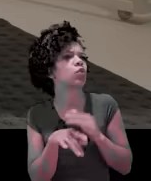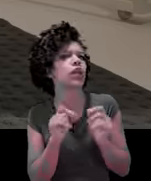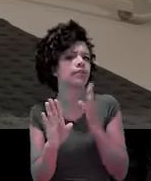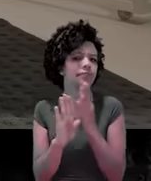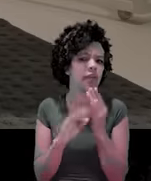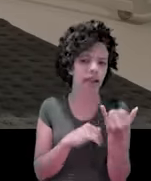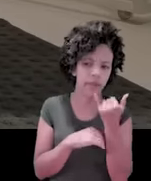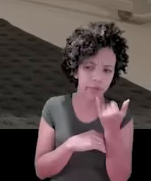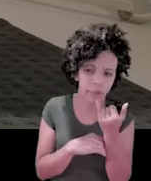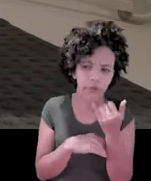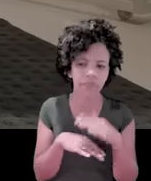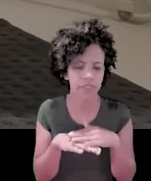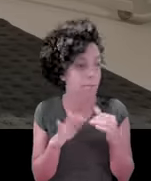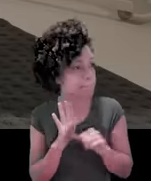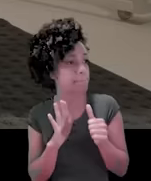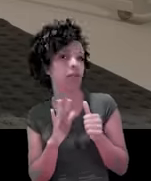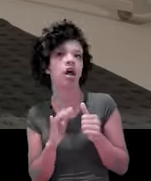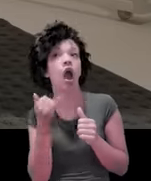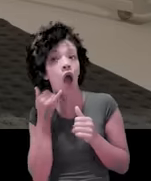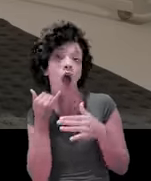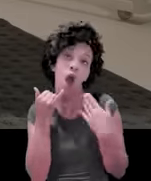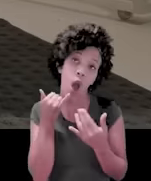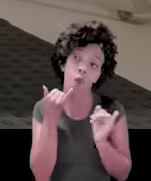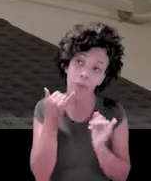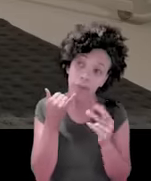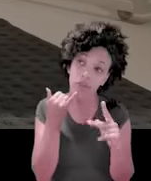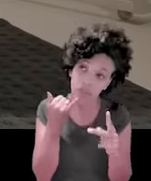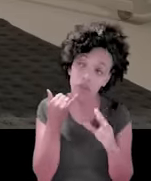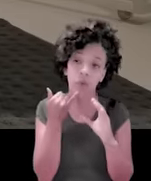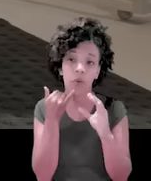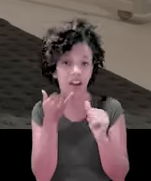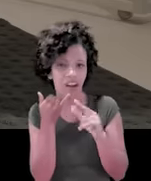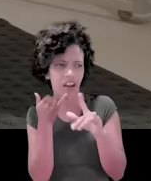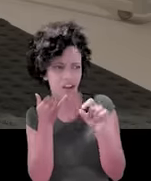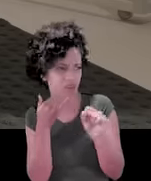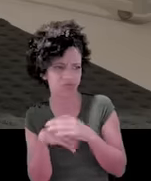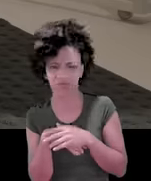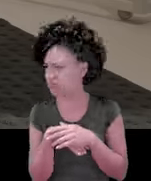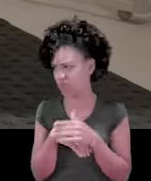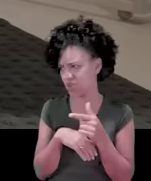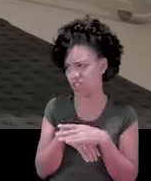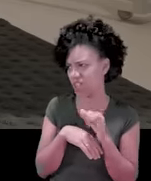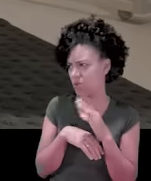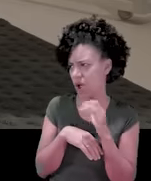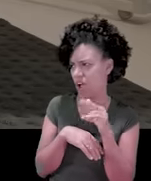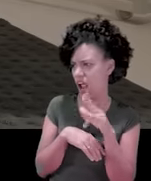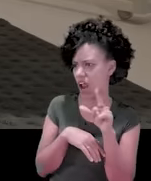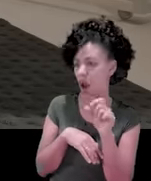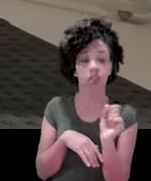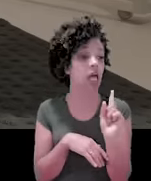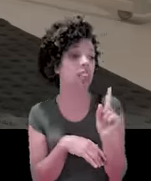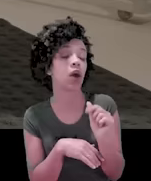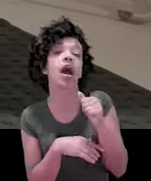estava fazendo essa carga pessoa ligou e tudo mais de primeira pessoa te adiciona o irmão de vocês o carro aí o meu irmão fazendo ontem meu irmão chamado Carlos